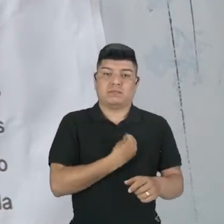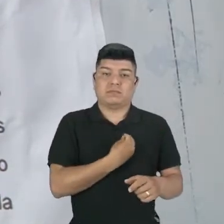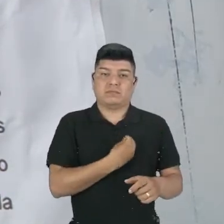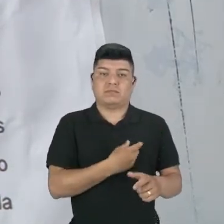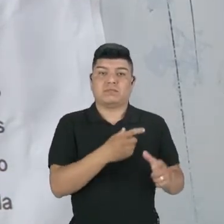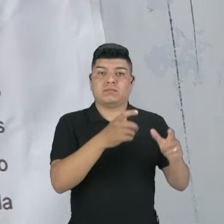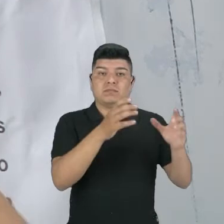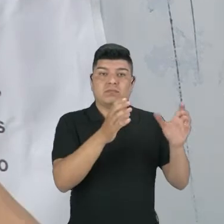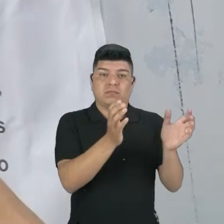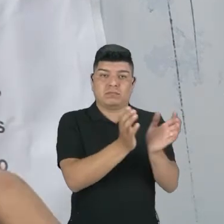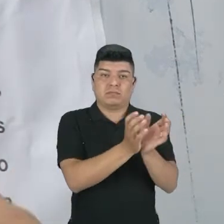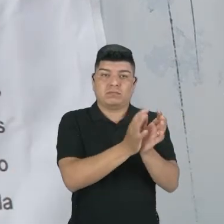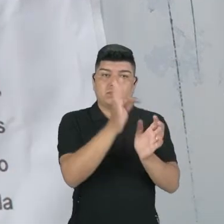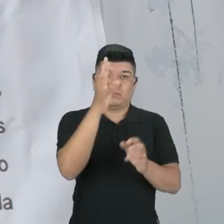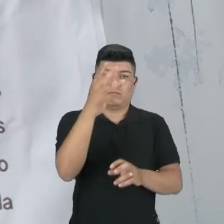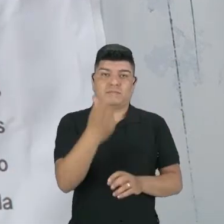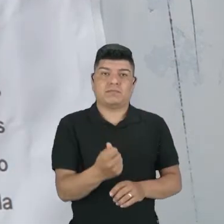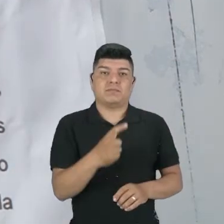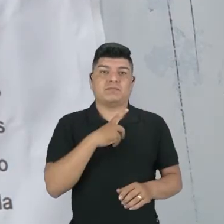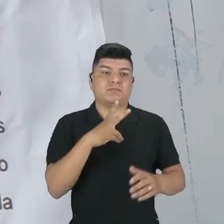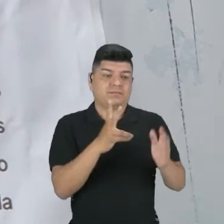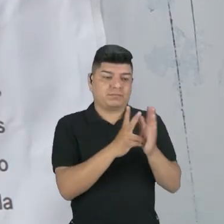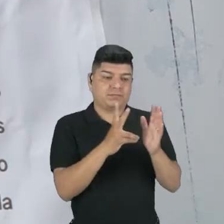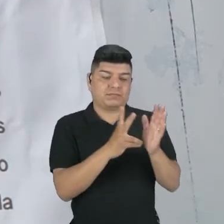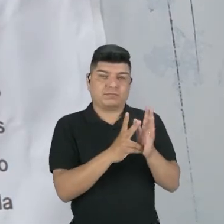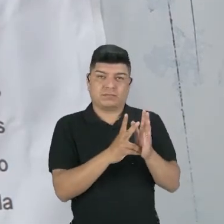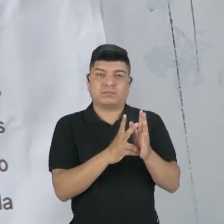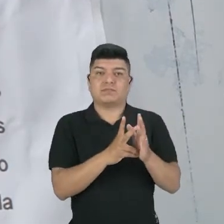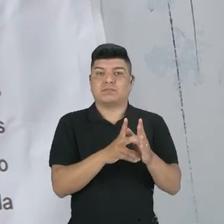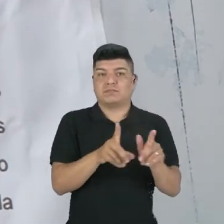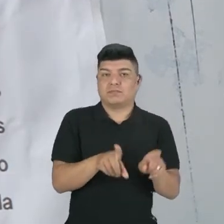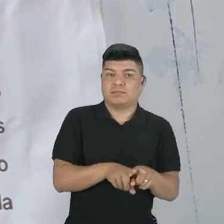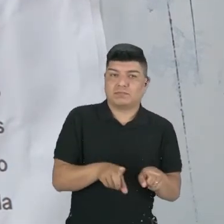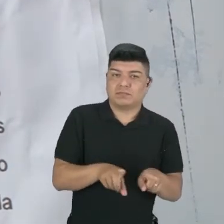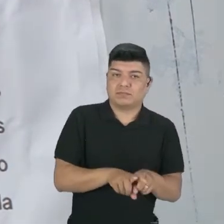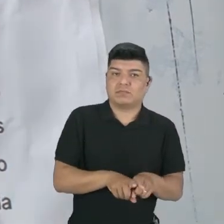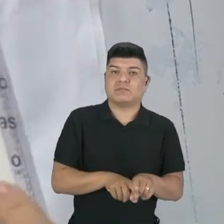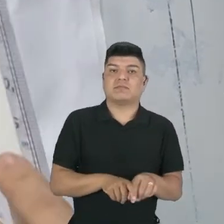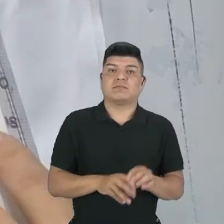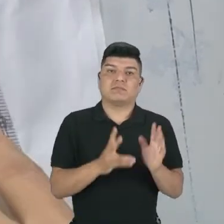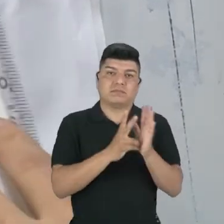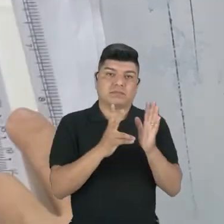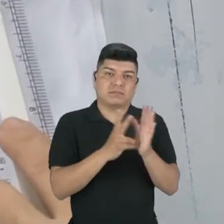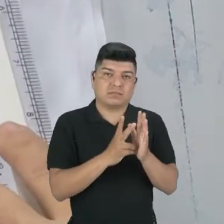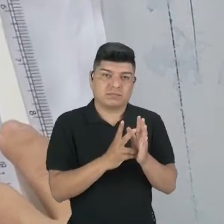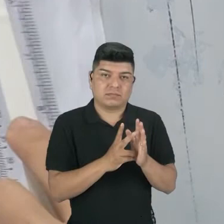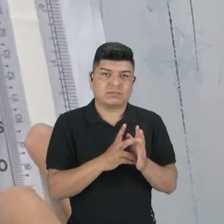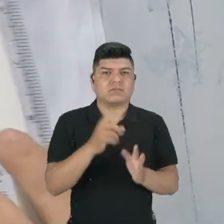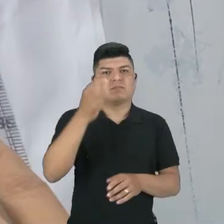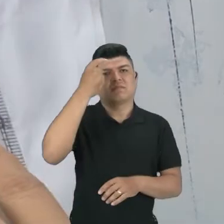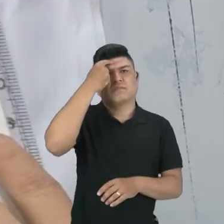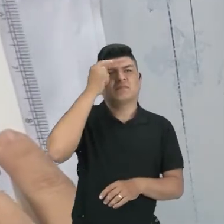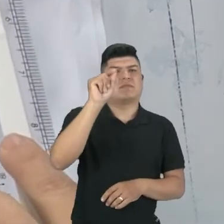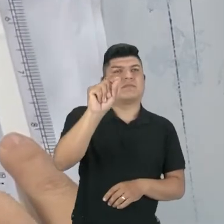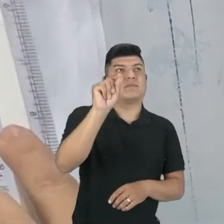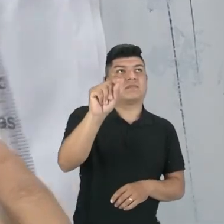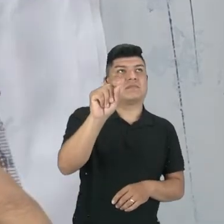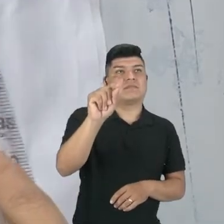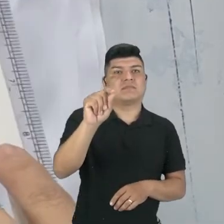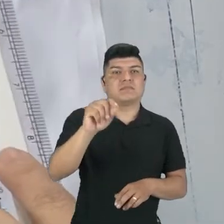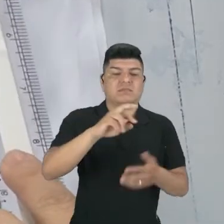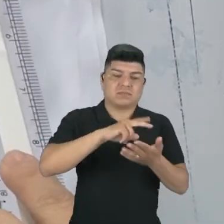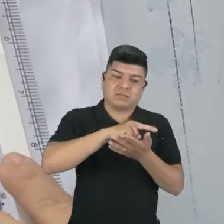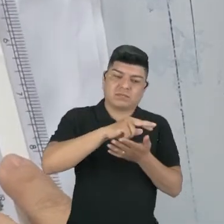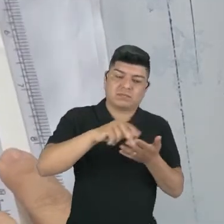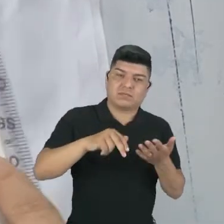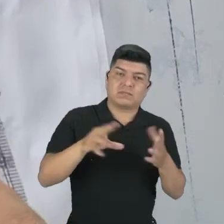quilombos, né, os africanos, e tem indígenas, né, os índios aqui, como a gente fala, os indígenas. Tá pensando o quê? A diversidade aqui